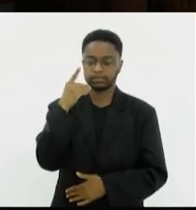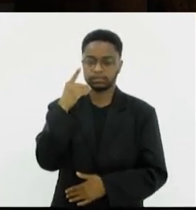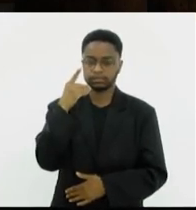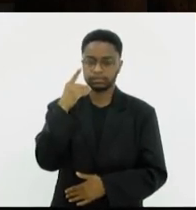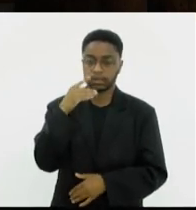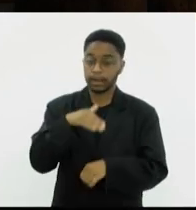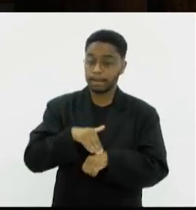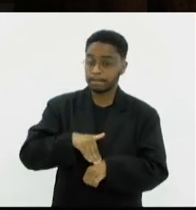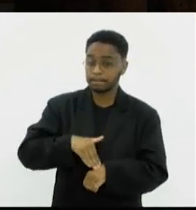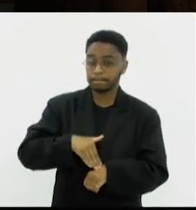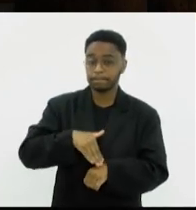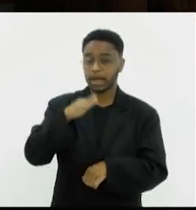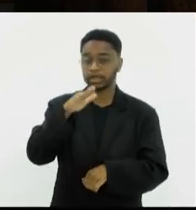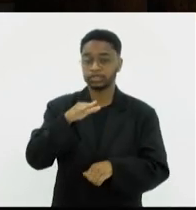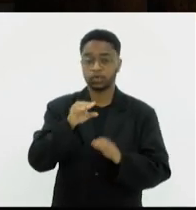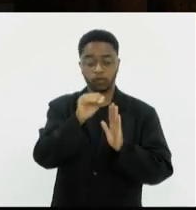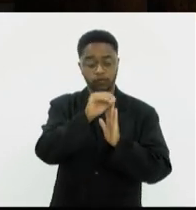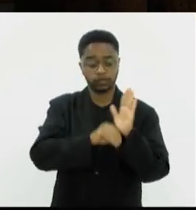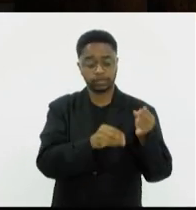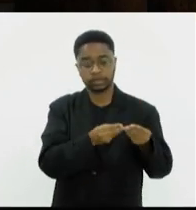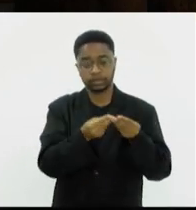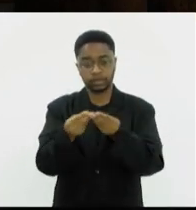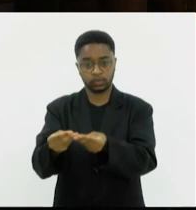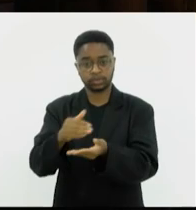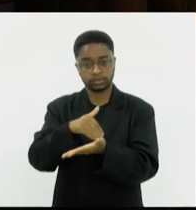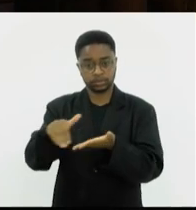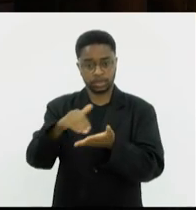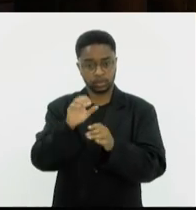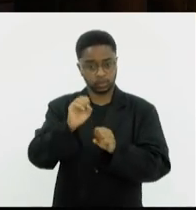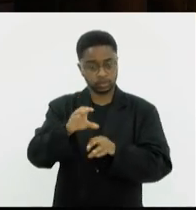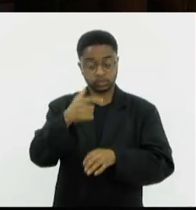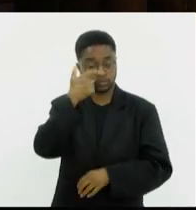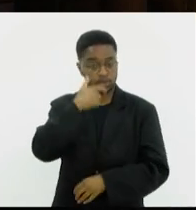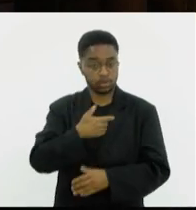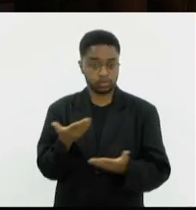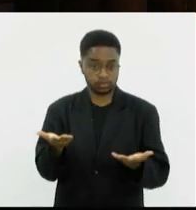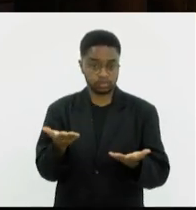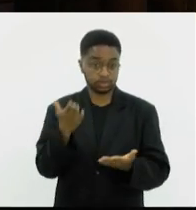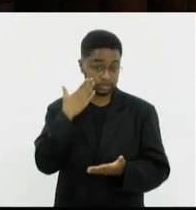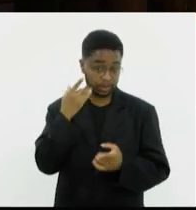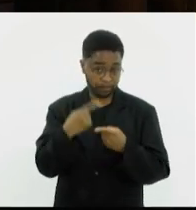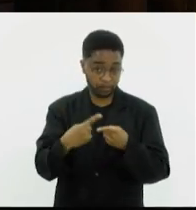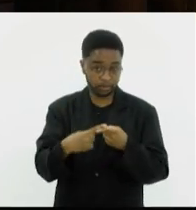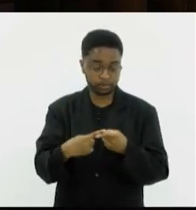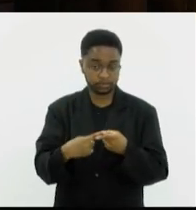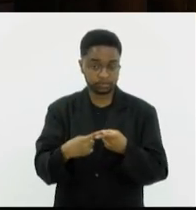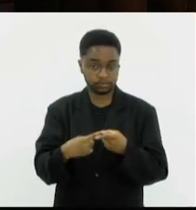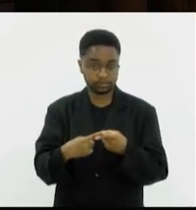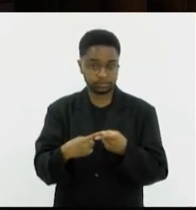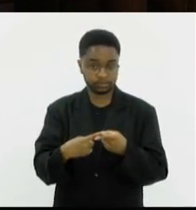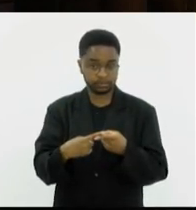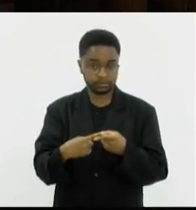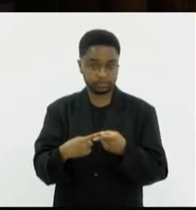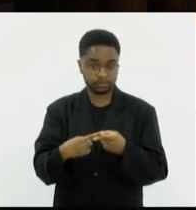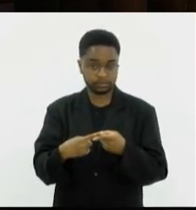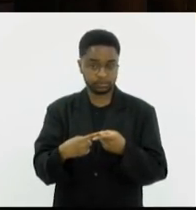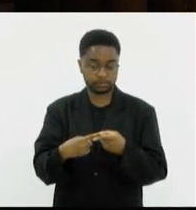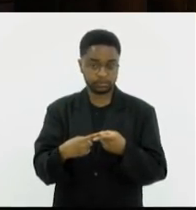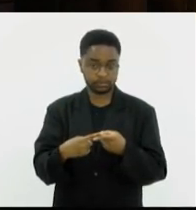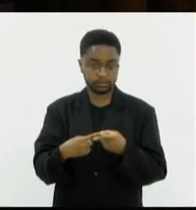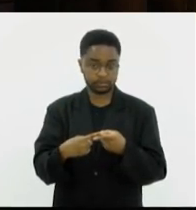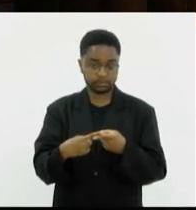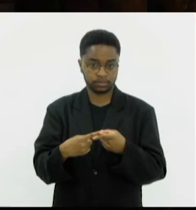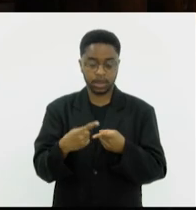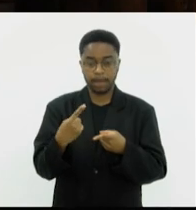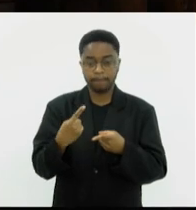mais colocou o ofício da Secretaria de Educação fui eu. Sabe por quê? Porque